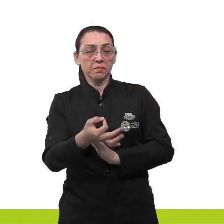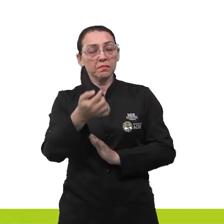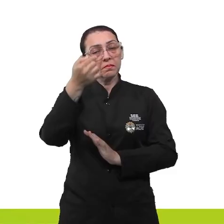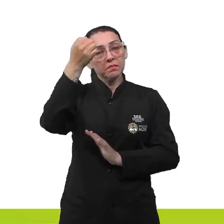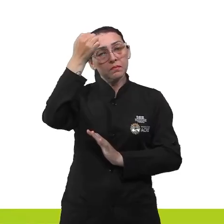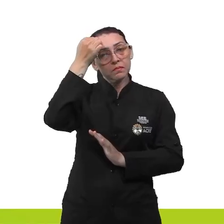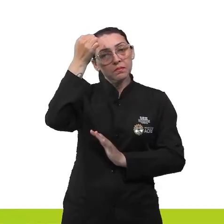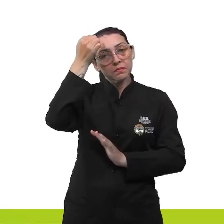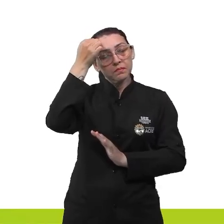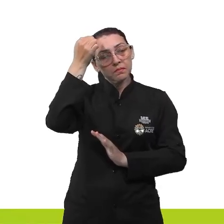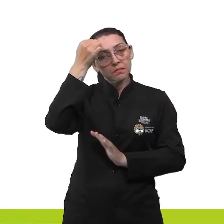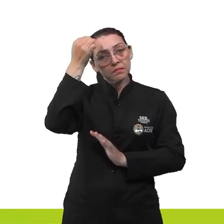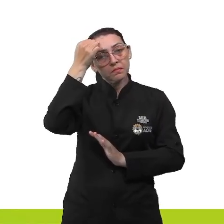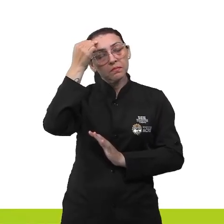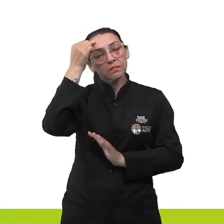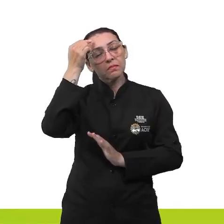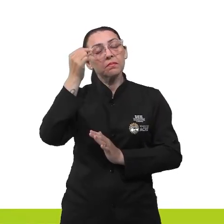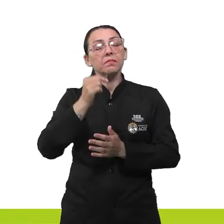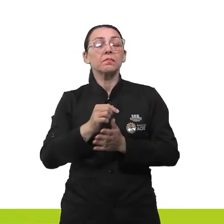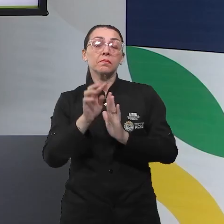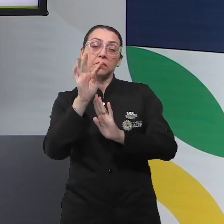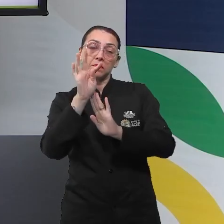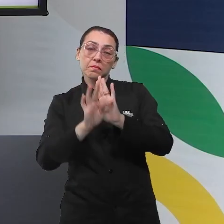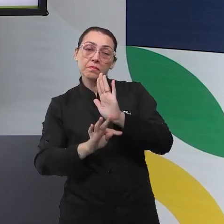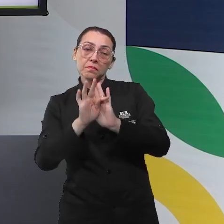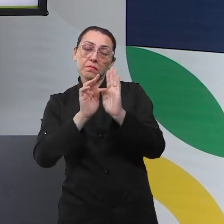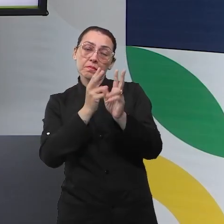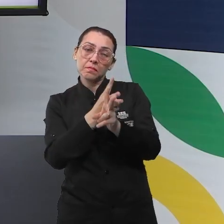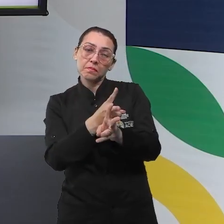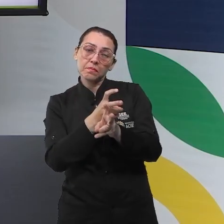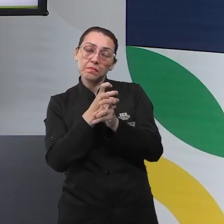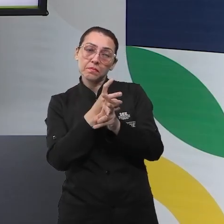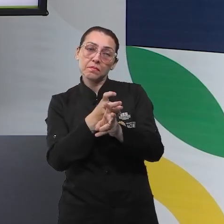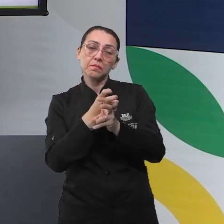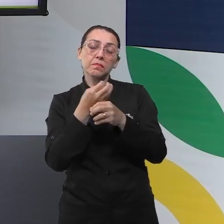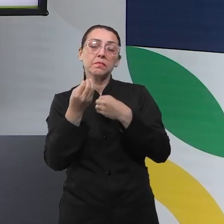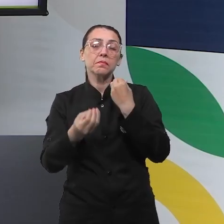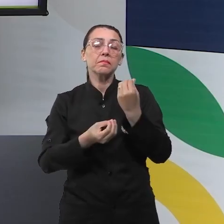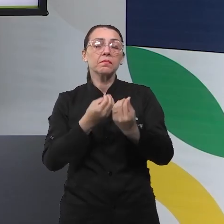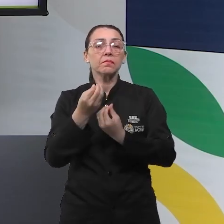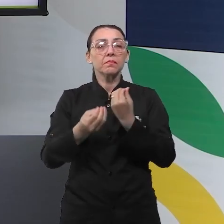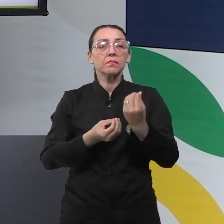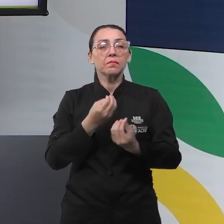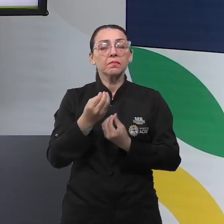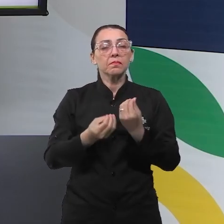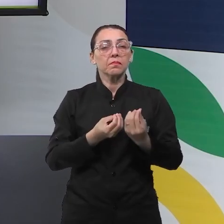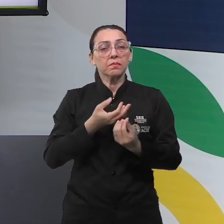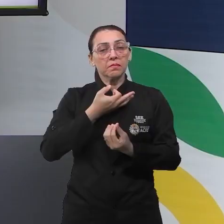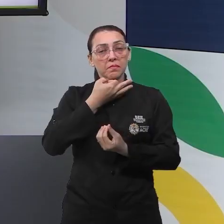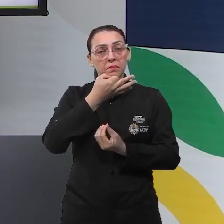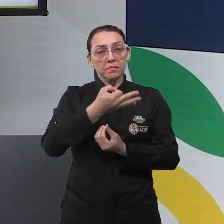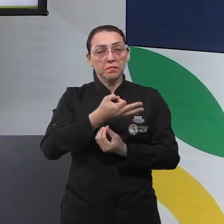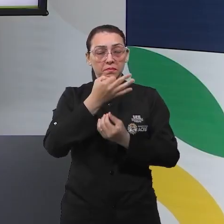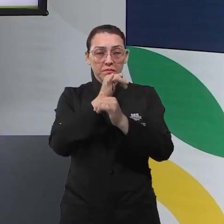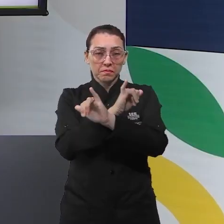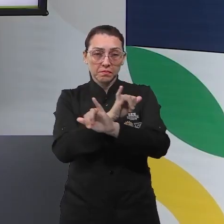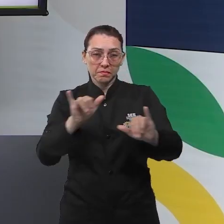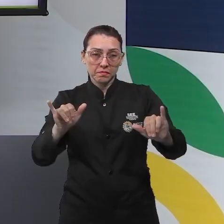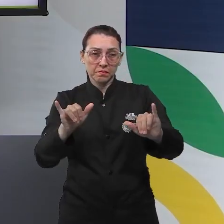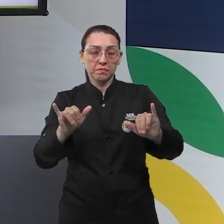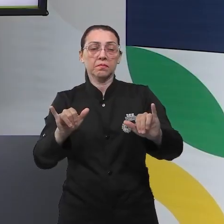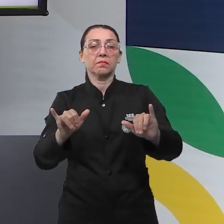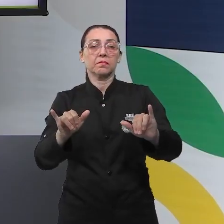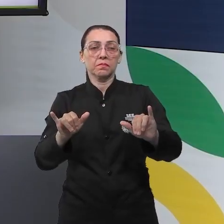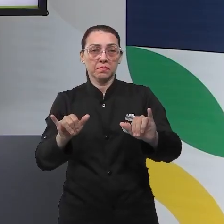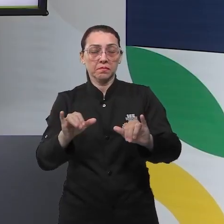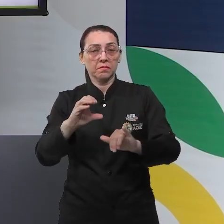a fim de convencer. E aí são os textos que exploram o convencimento, ou seja, os textos publicitários. Esses anúncios